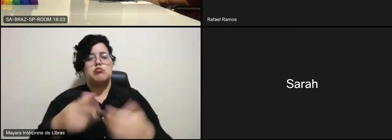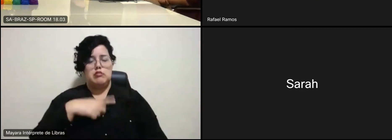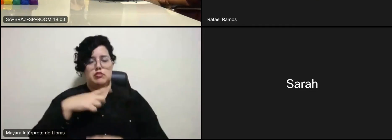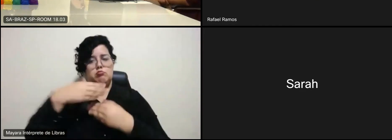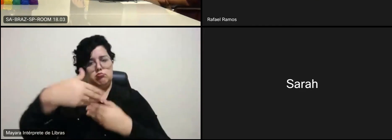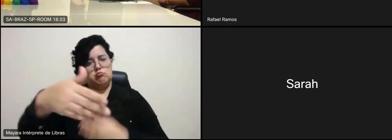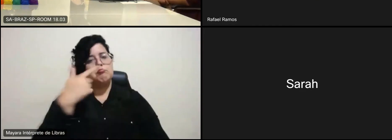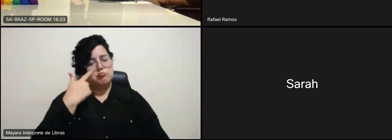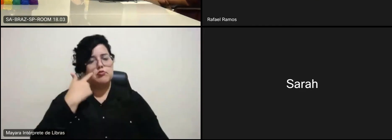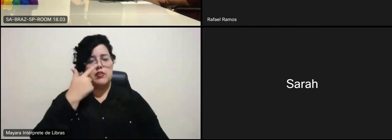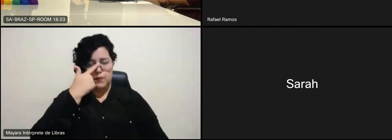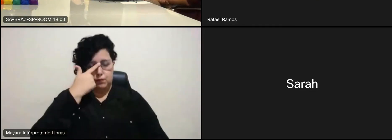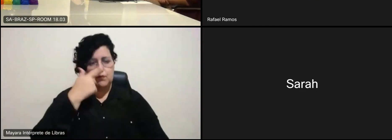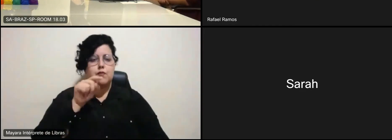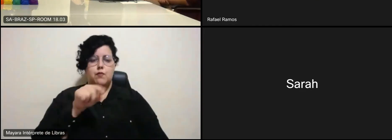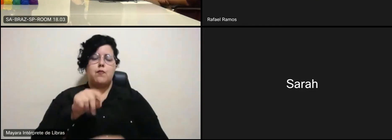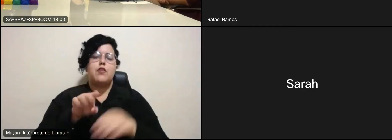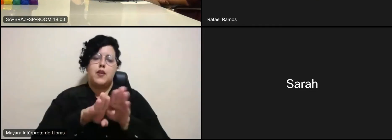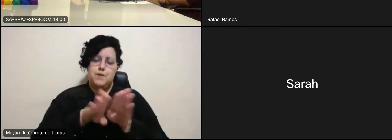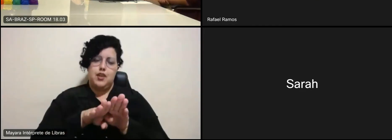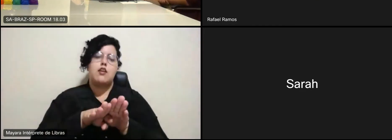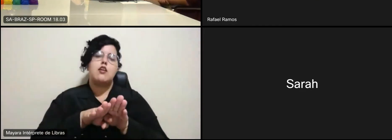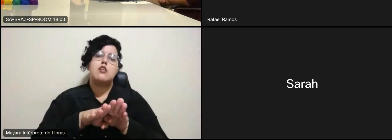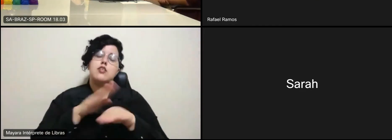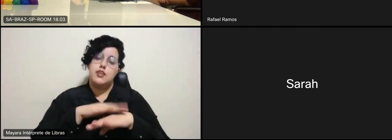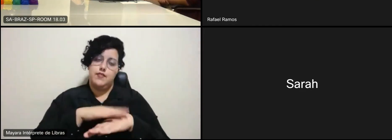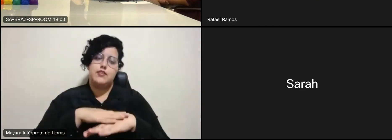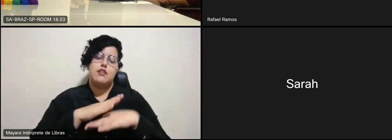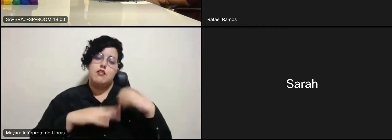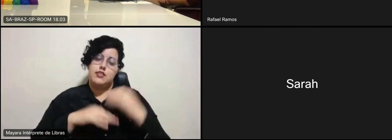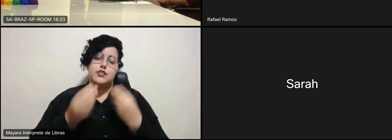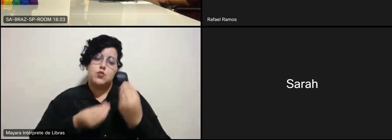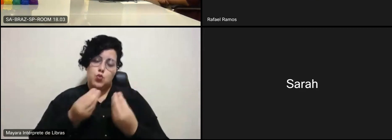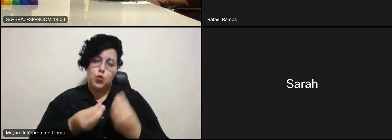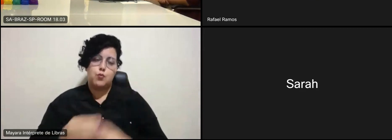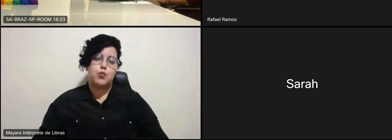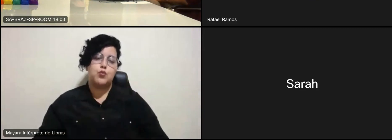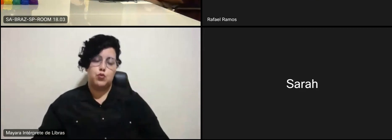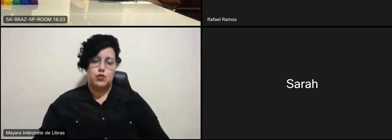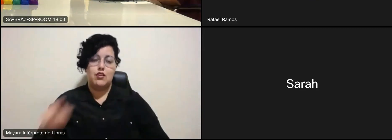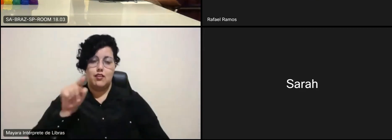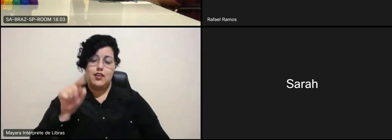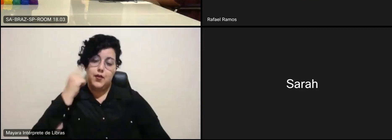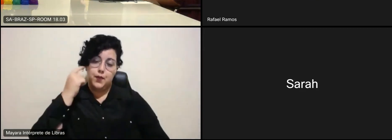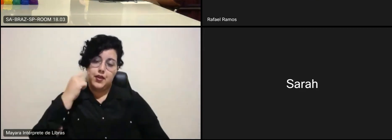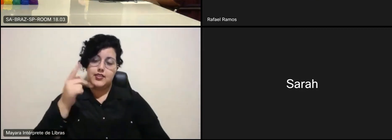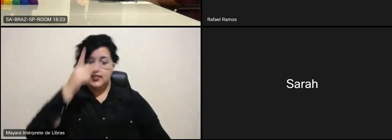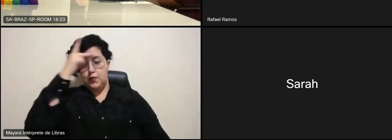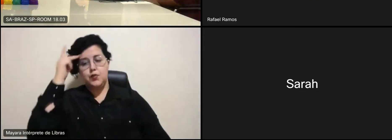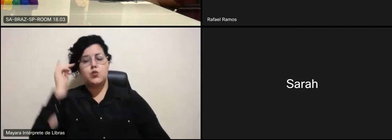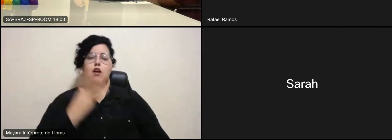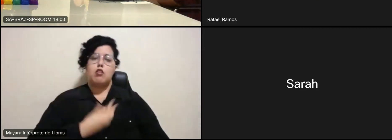gente veja pessoas trans sentadas aqui, e que a gente não espere também o melhor momento. Às vezes a gente fala: olha, a gente não tem pessoas trans, não